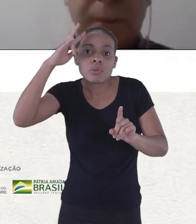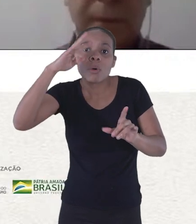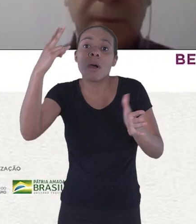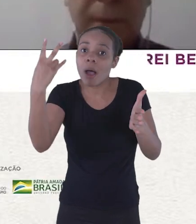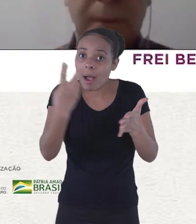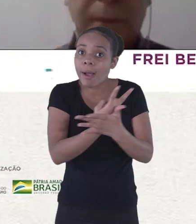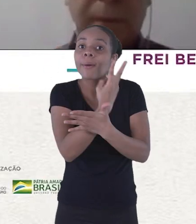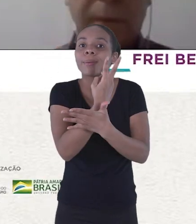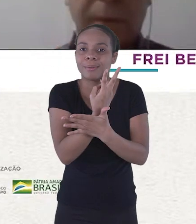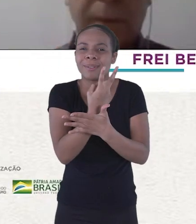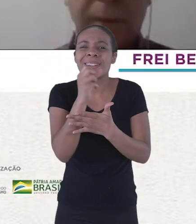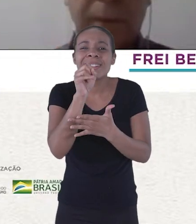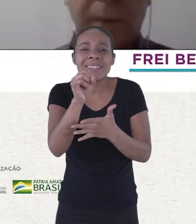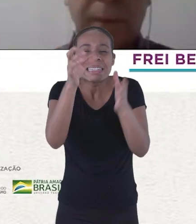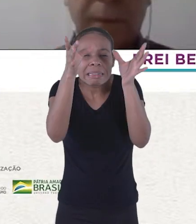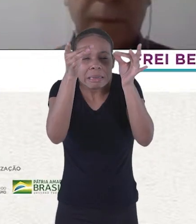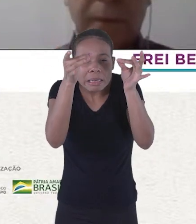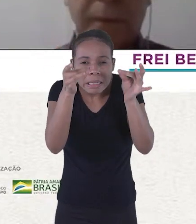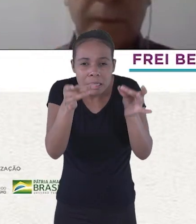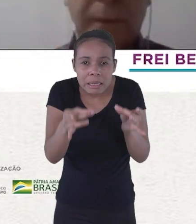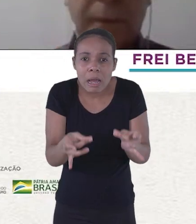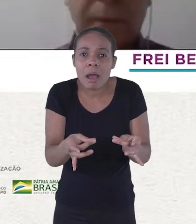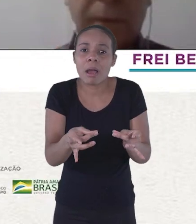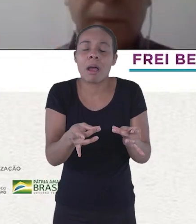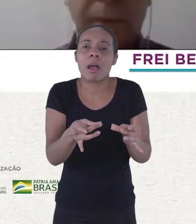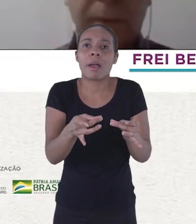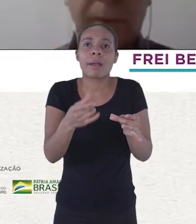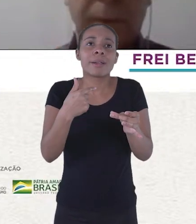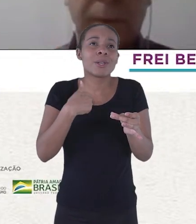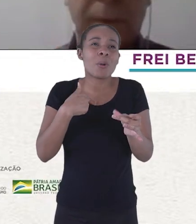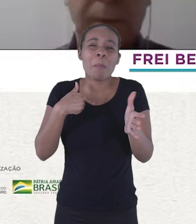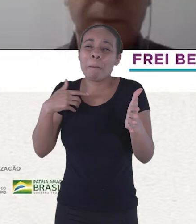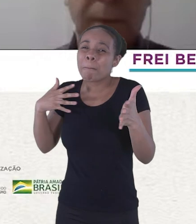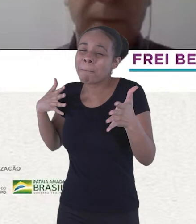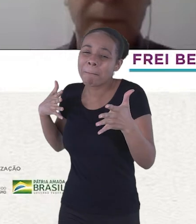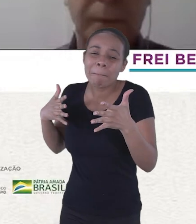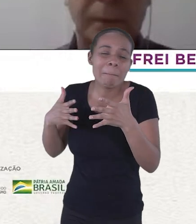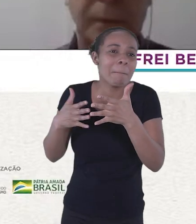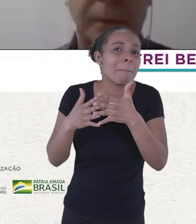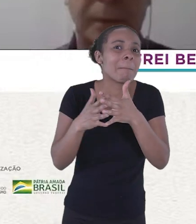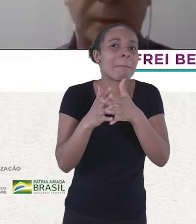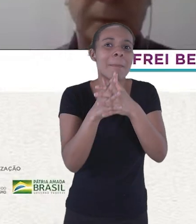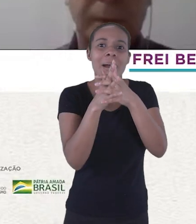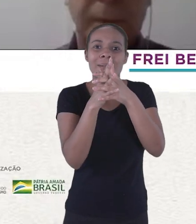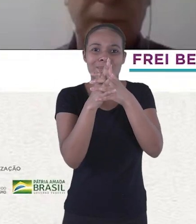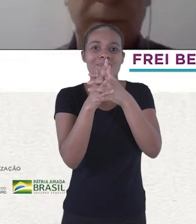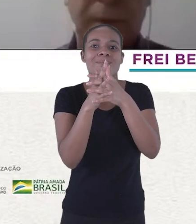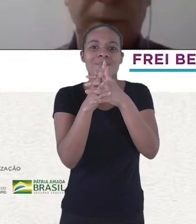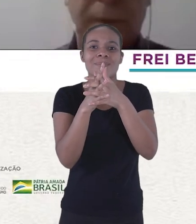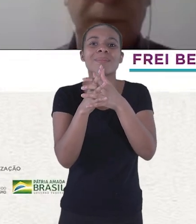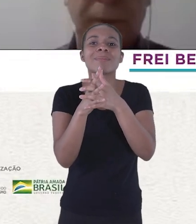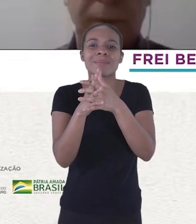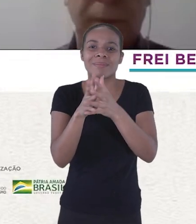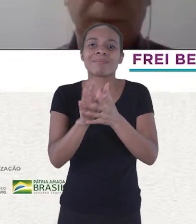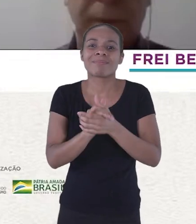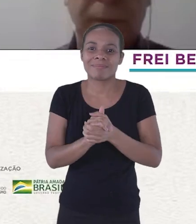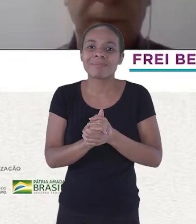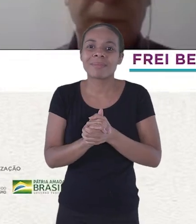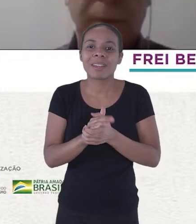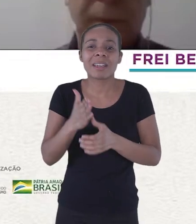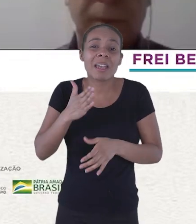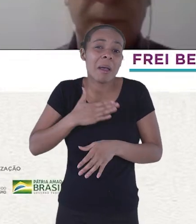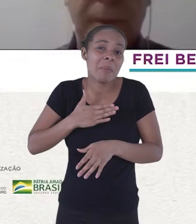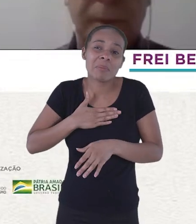eu entrasse em detalhes, eu estaria ultrapassando uma linha que já deixa de ser a